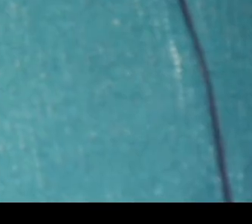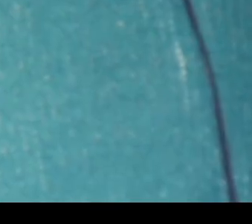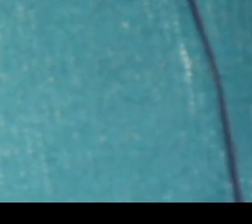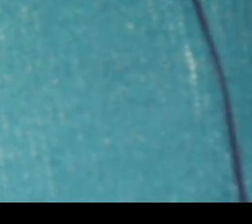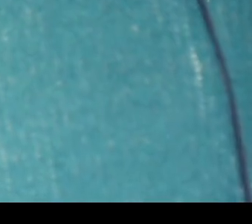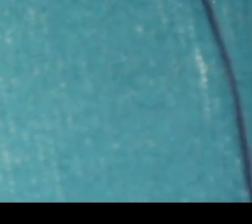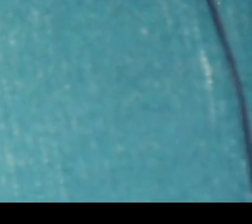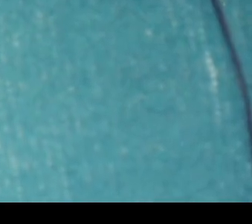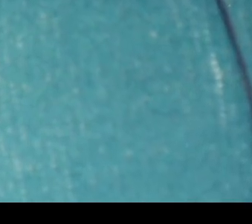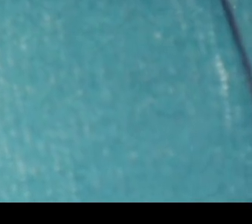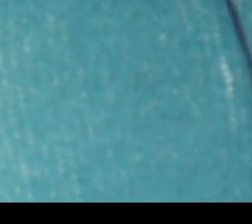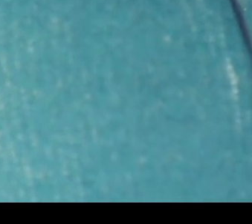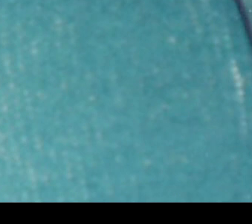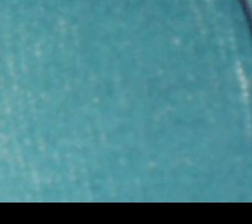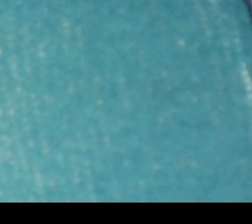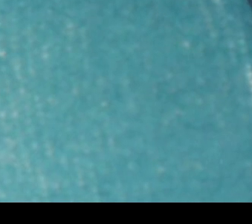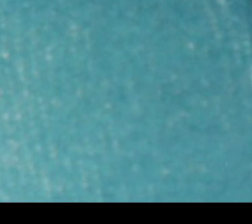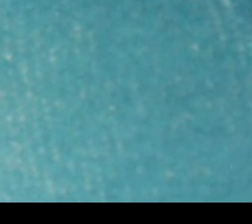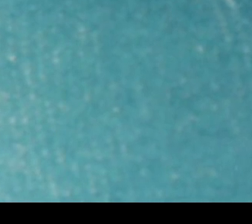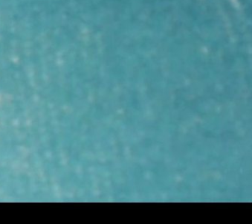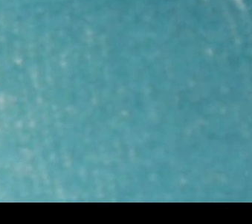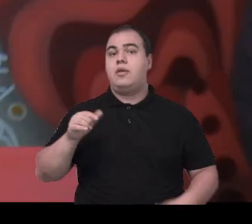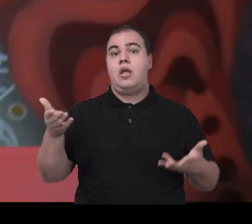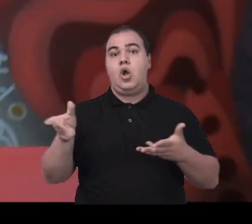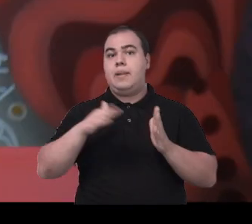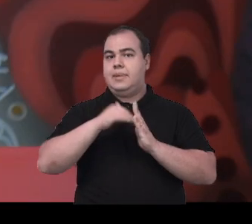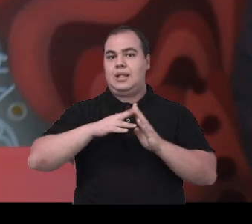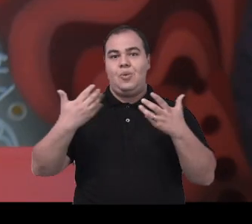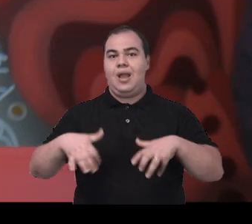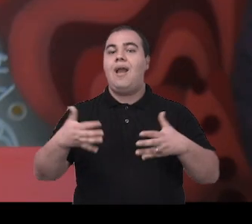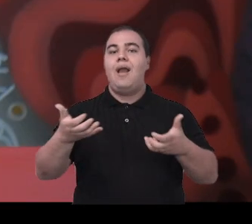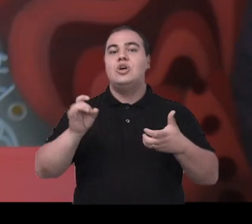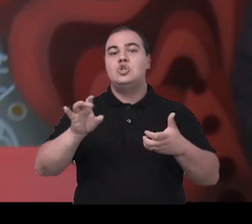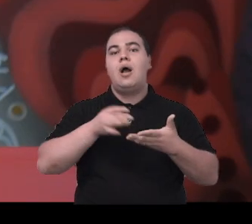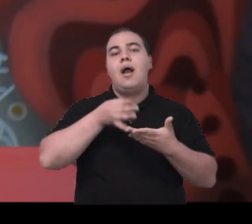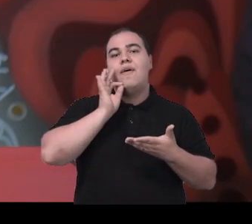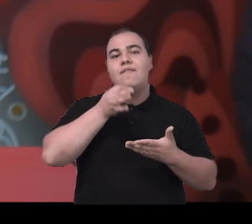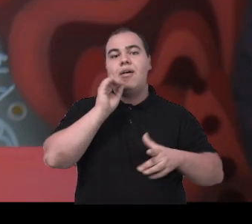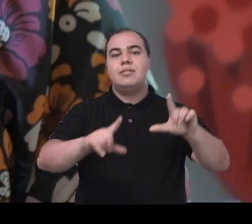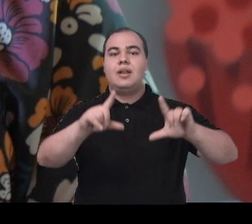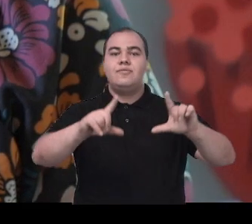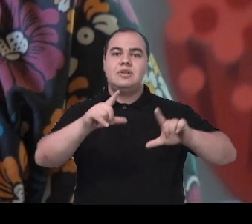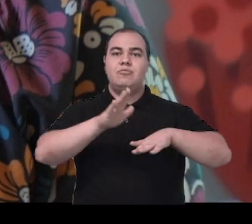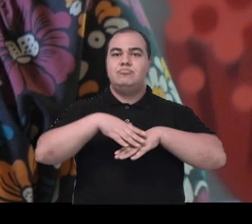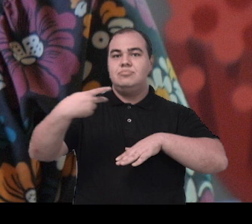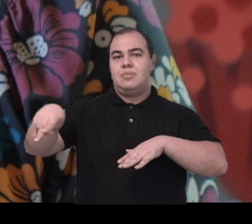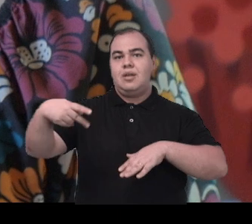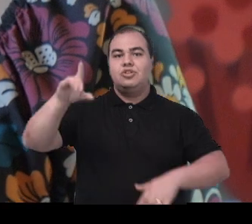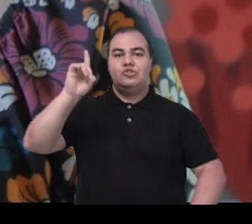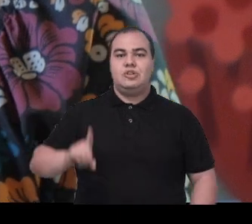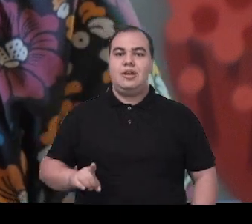Hoje está numa moradia com 90 anos de idade, ele não quer mais pintar, ele quer tomar café, quer conversar, quer ver televisão e está